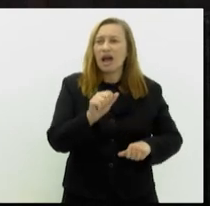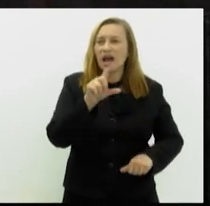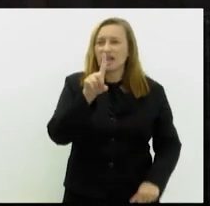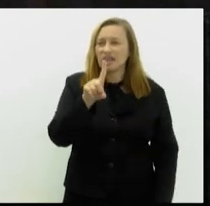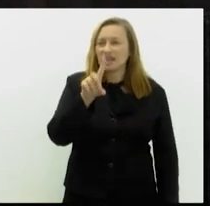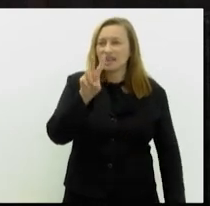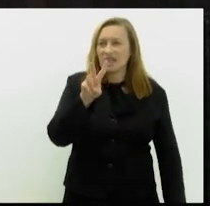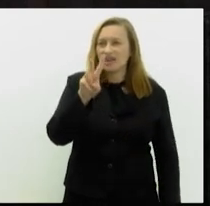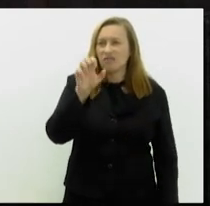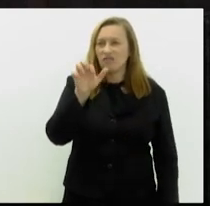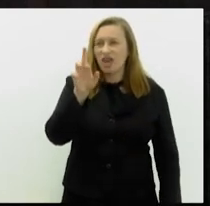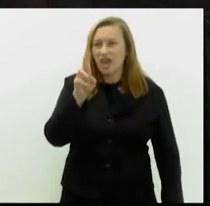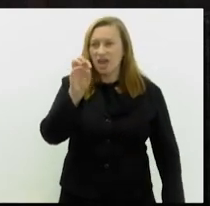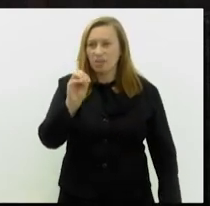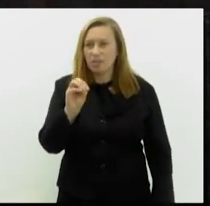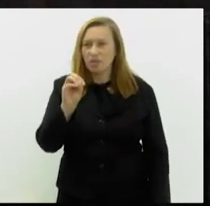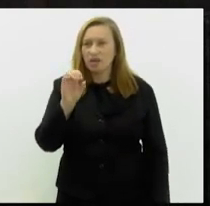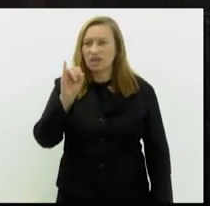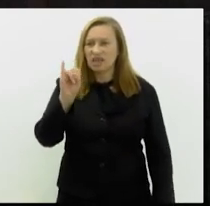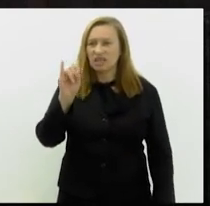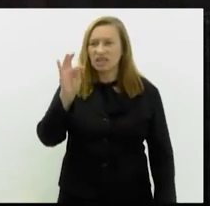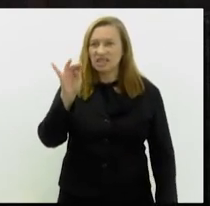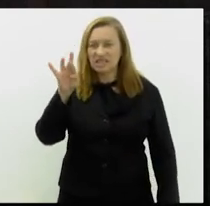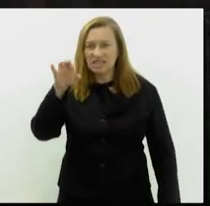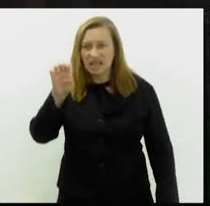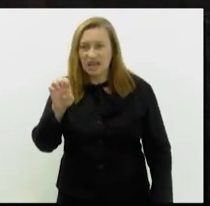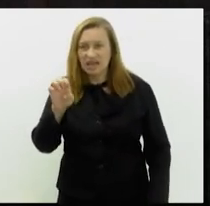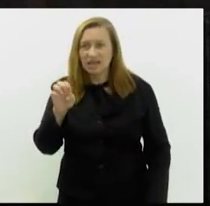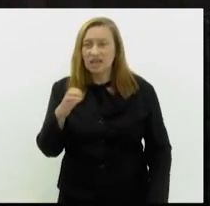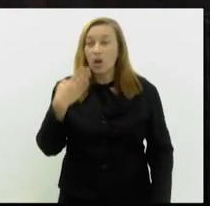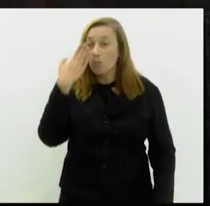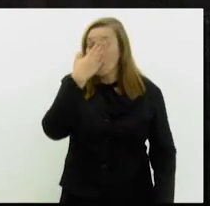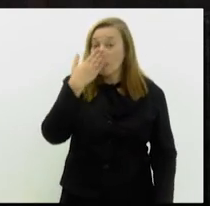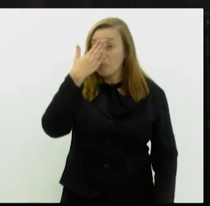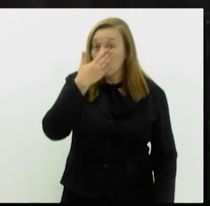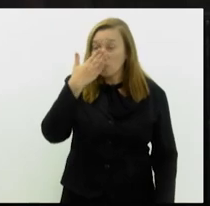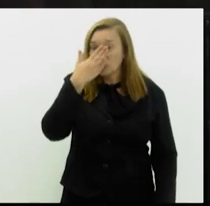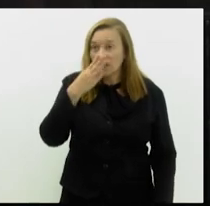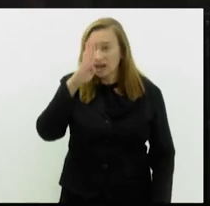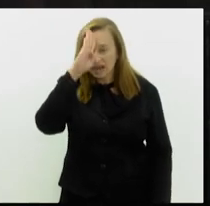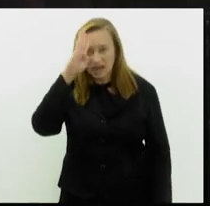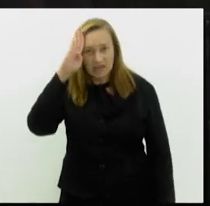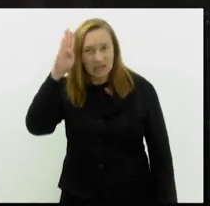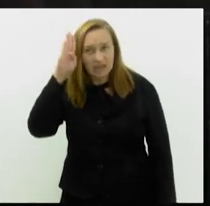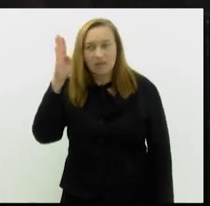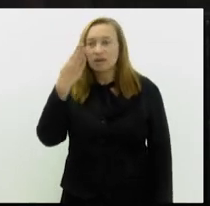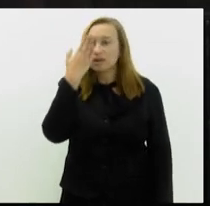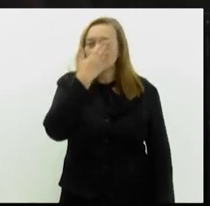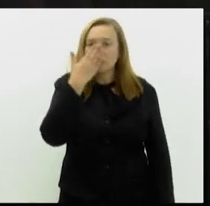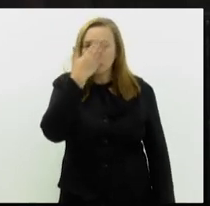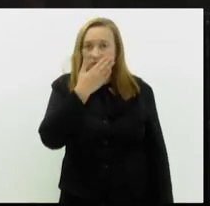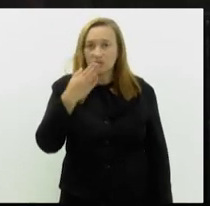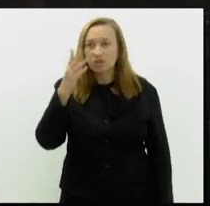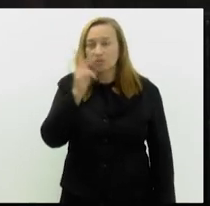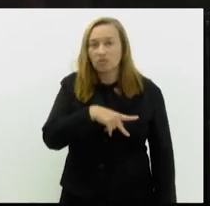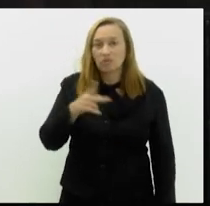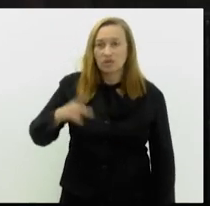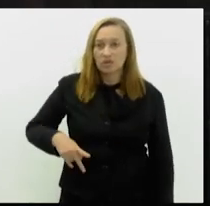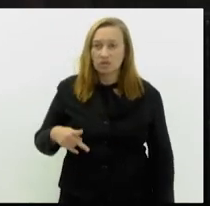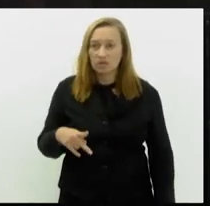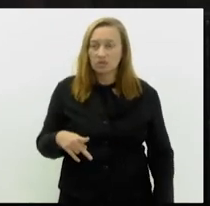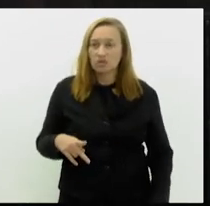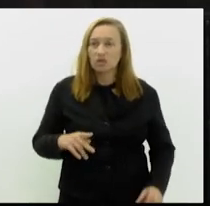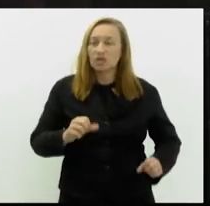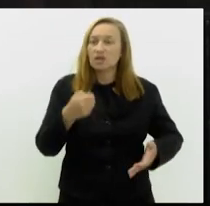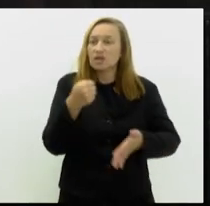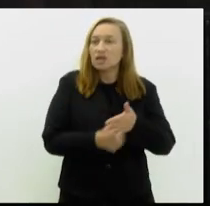se considera uma puta acadêmica, uma puta assessora parlamentar, porque ela trabalha duro, diariamente, em prol da defesa